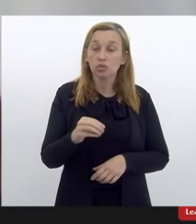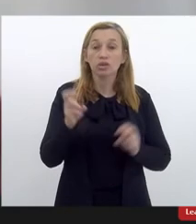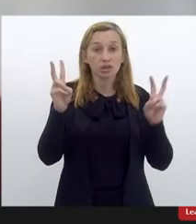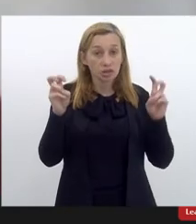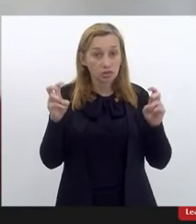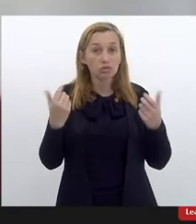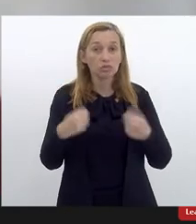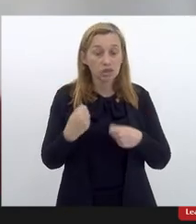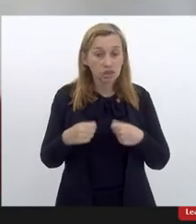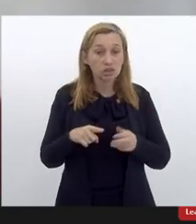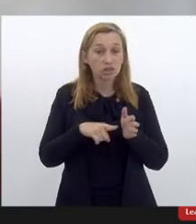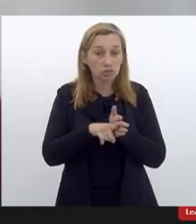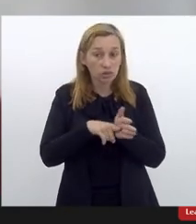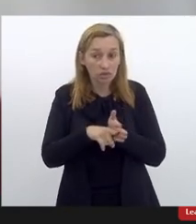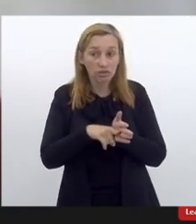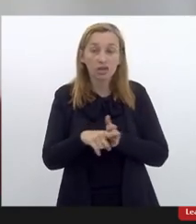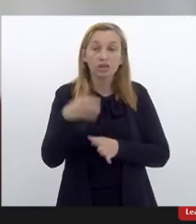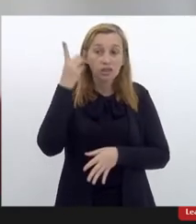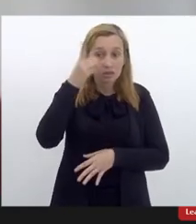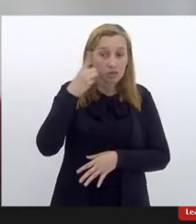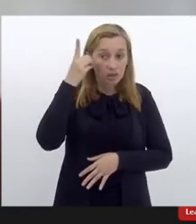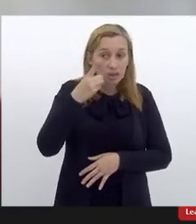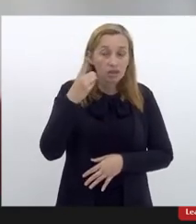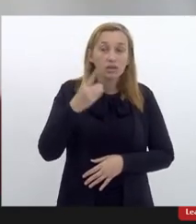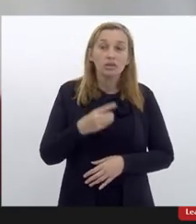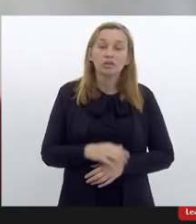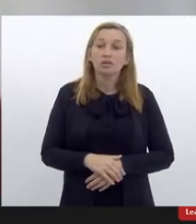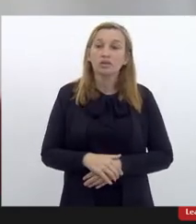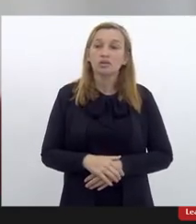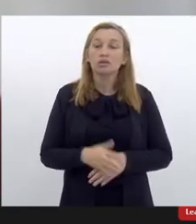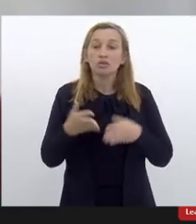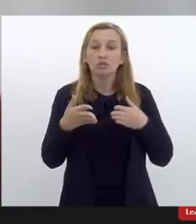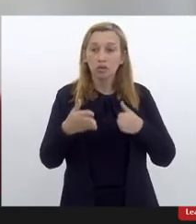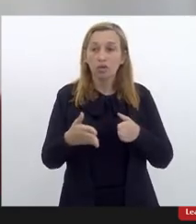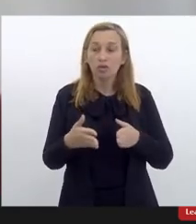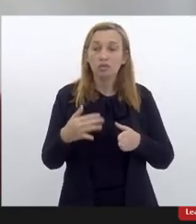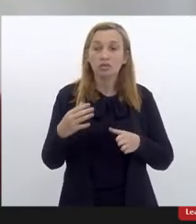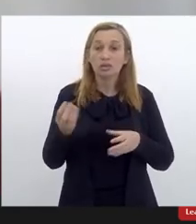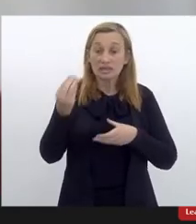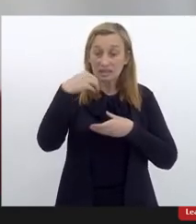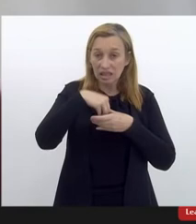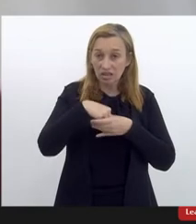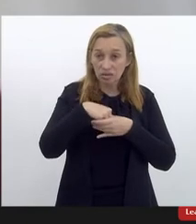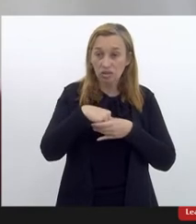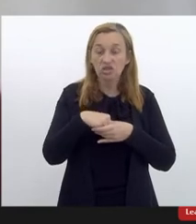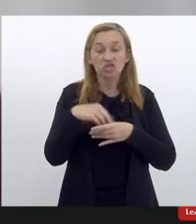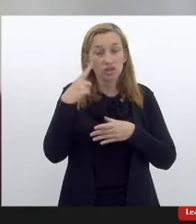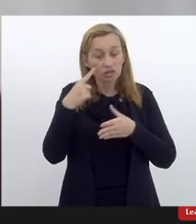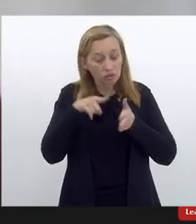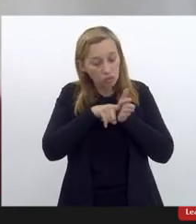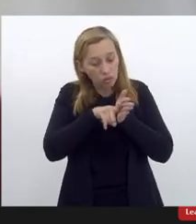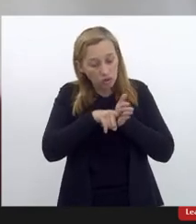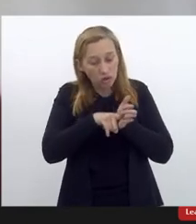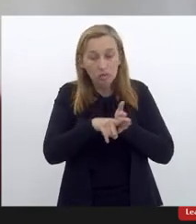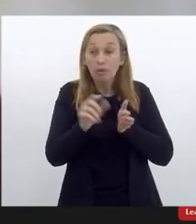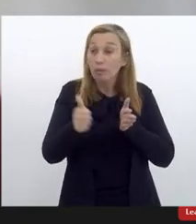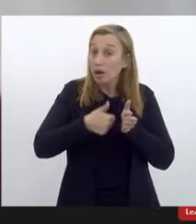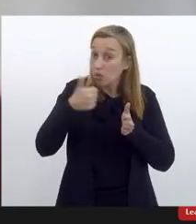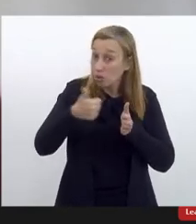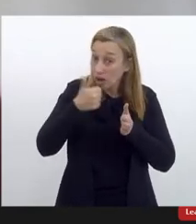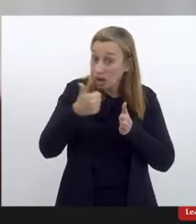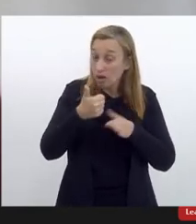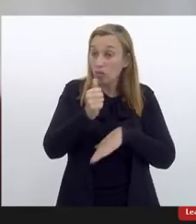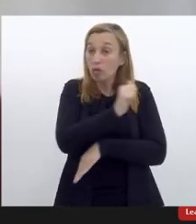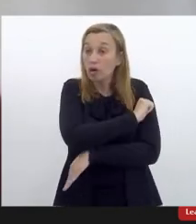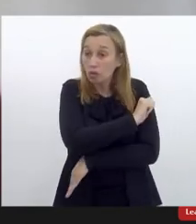que precisa ser revista, deputado, igual a questão da verba descentralizada, mas essa é uma questão somente interna. A gente está fazendo uma revisão dela para melhorar a condição do